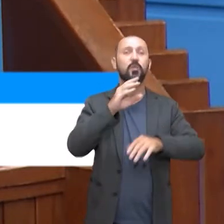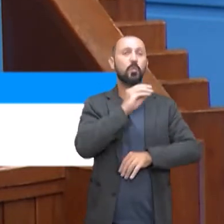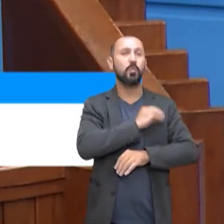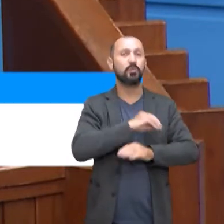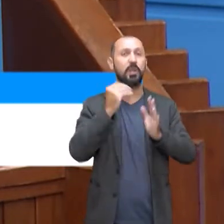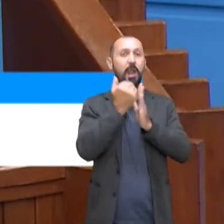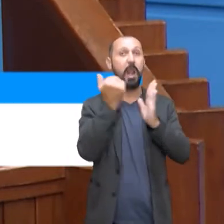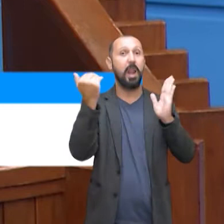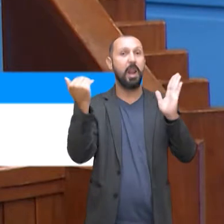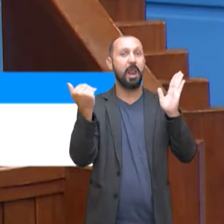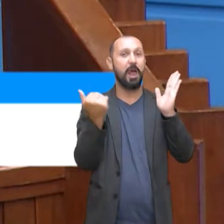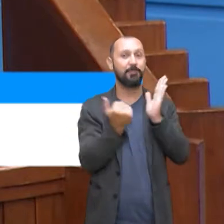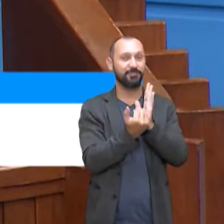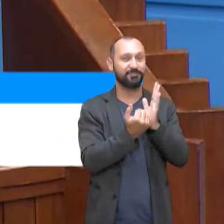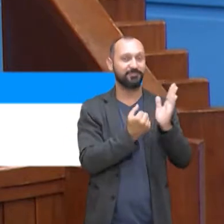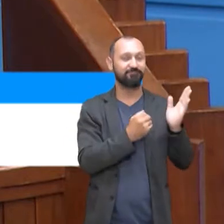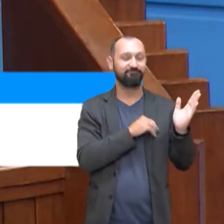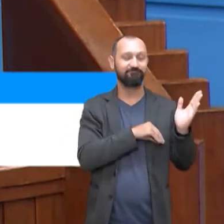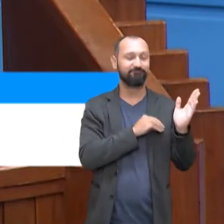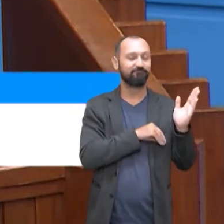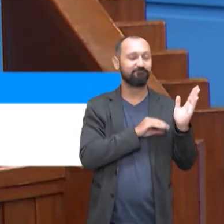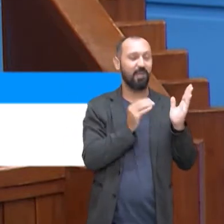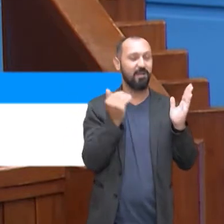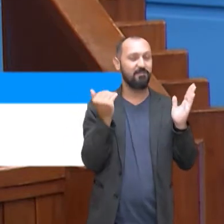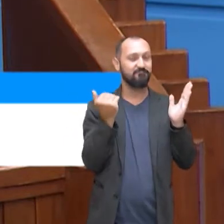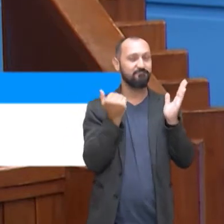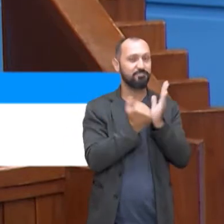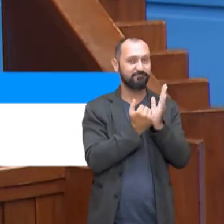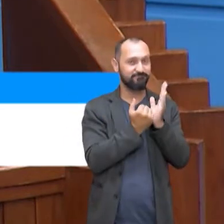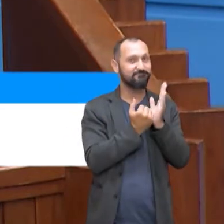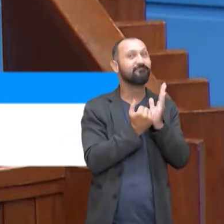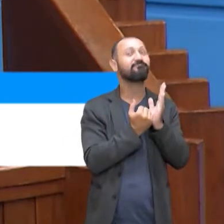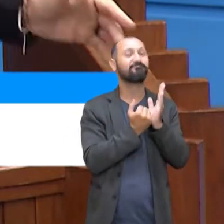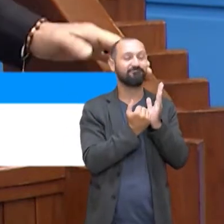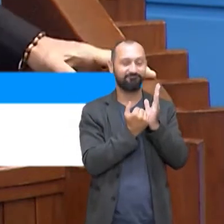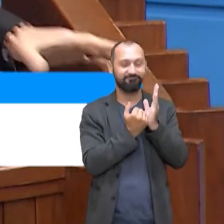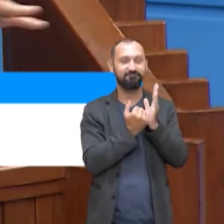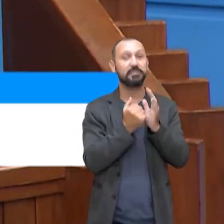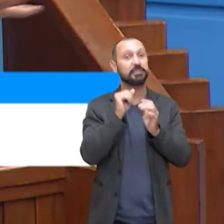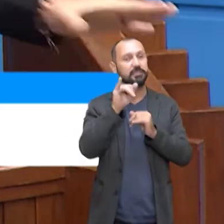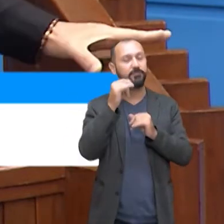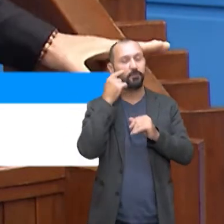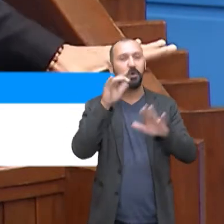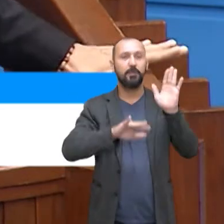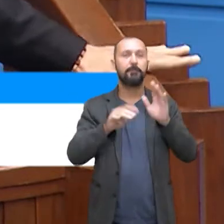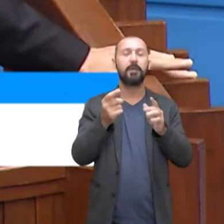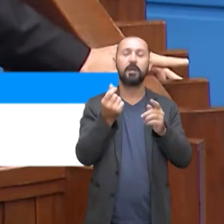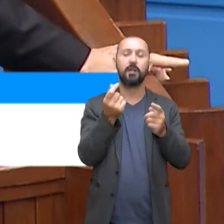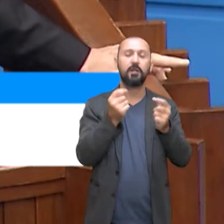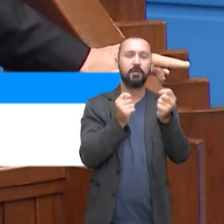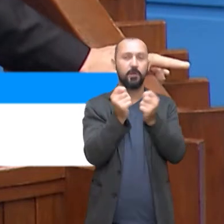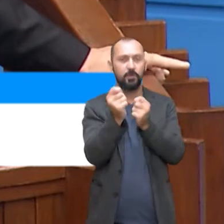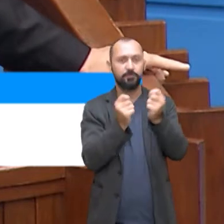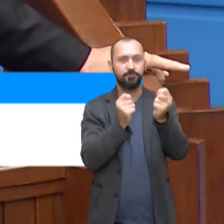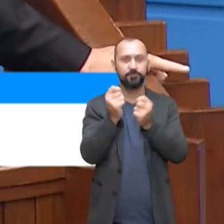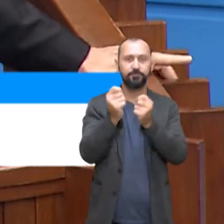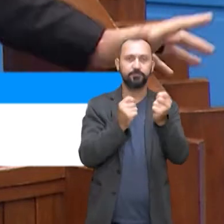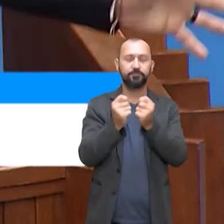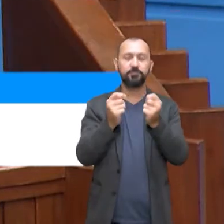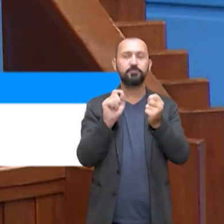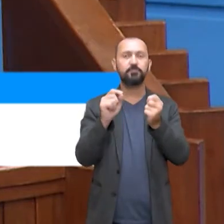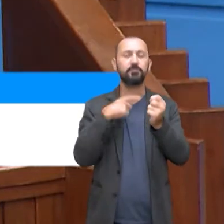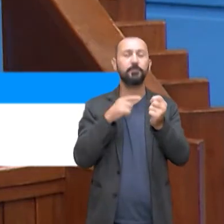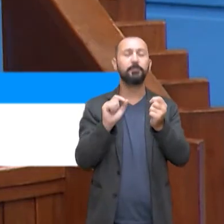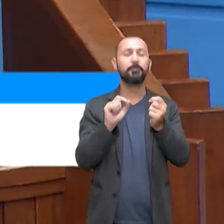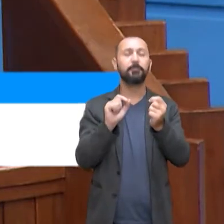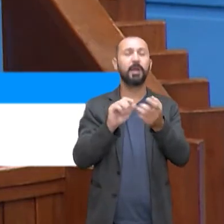o salário é reduzido. O salário é reduzido. Então, se for uma medida para economizar, e